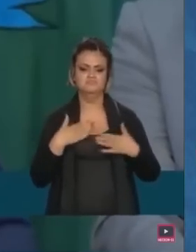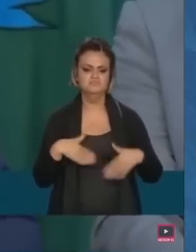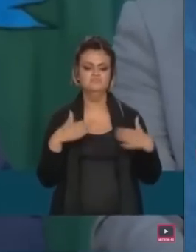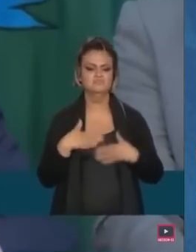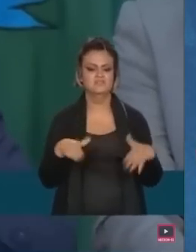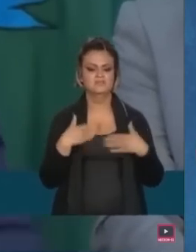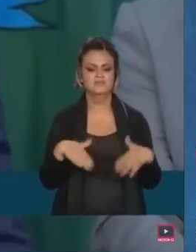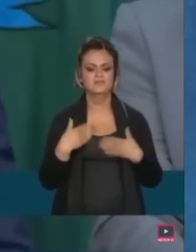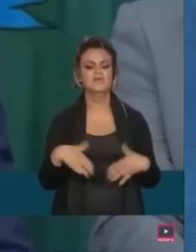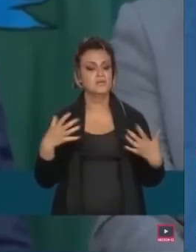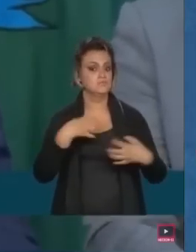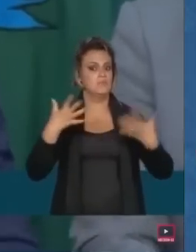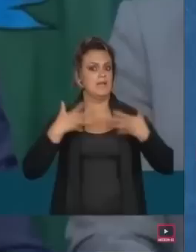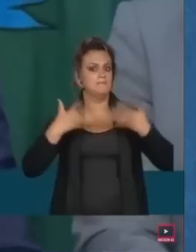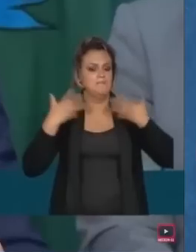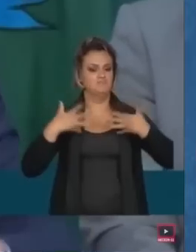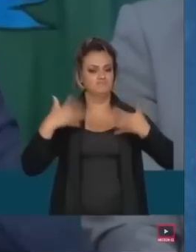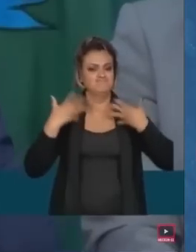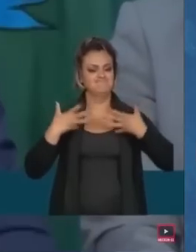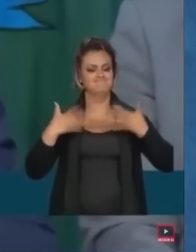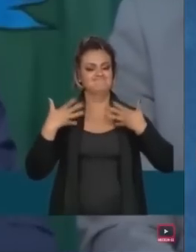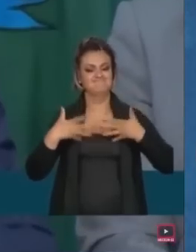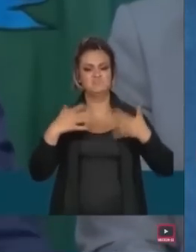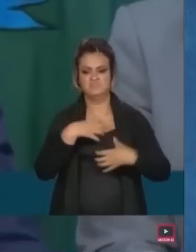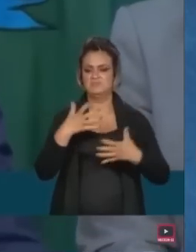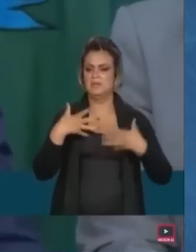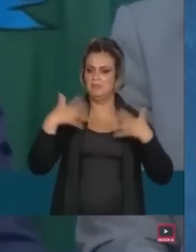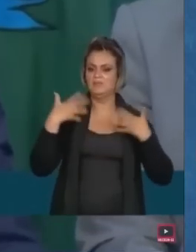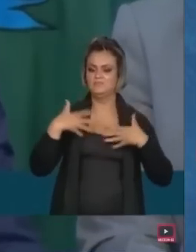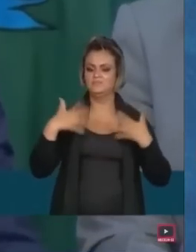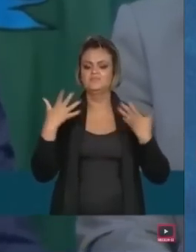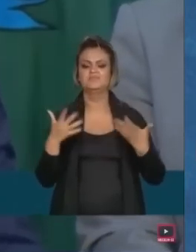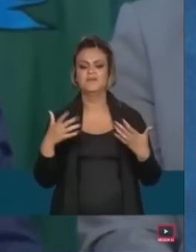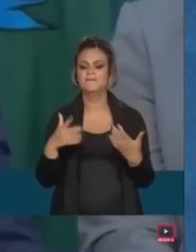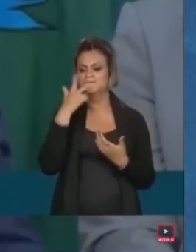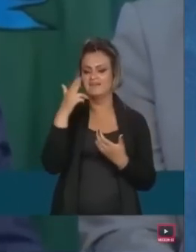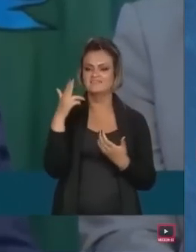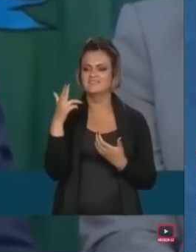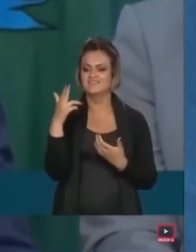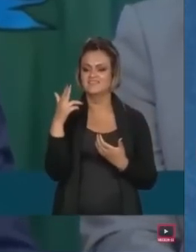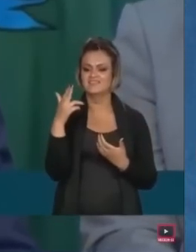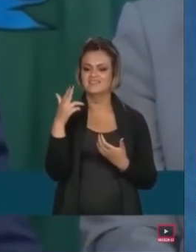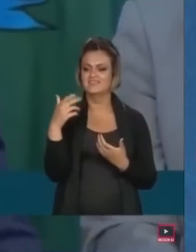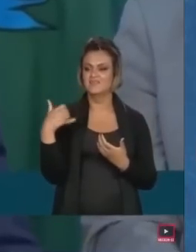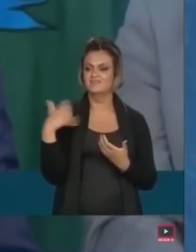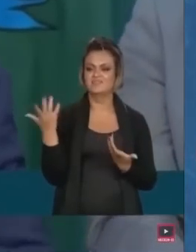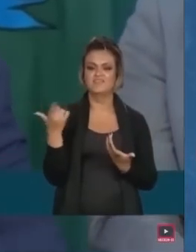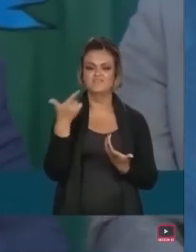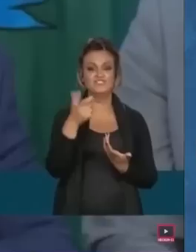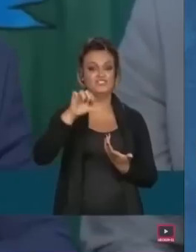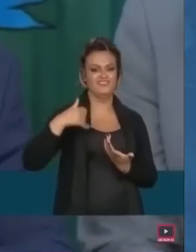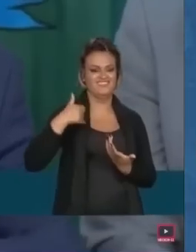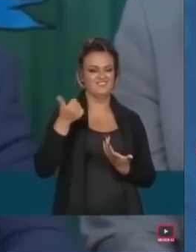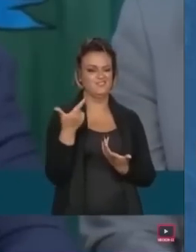quero que vocês saibam que eu estou mais motivado do que em qualquer outro momento da minha vida. Parece que eu tenho 30, mas eu tenho 29 anos só.